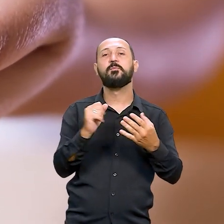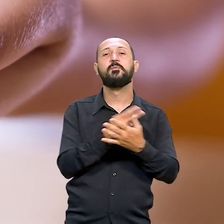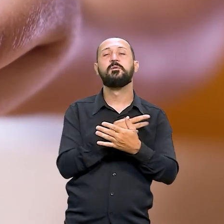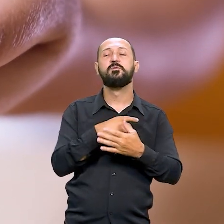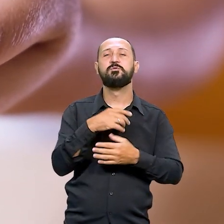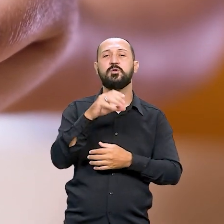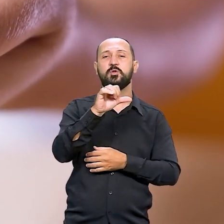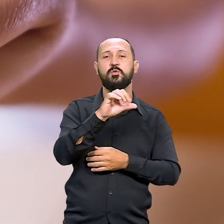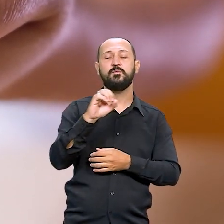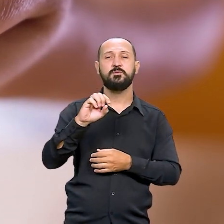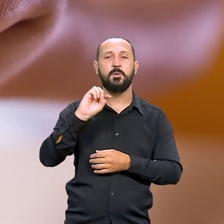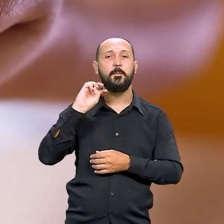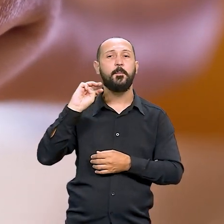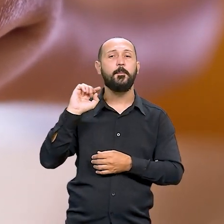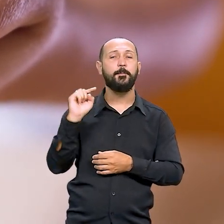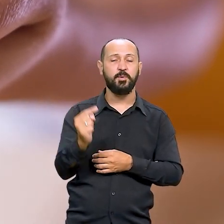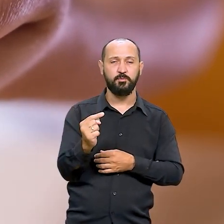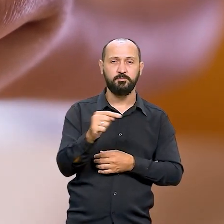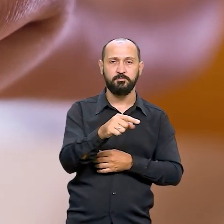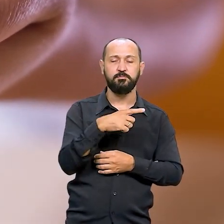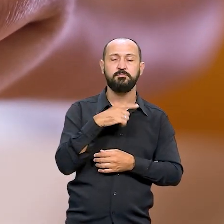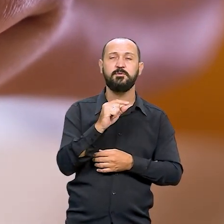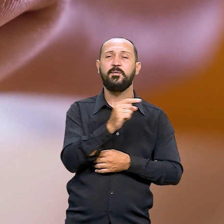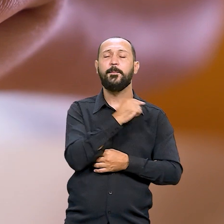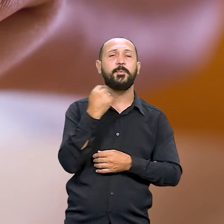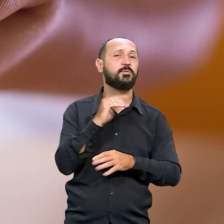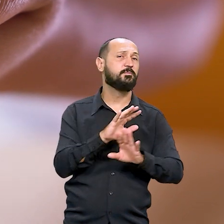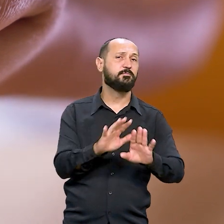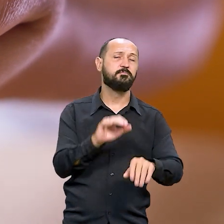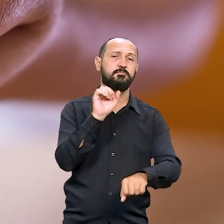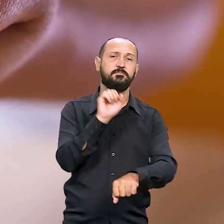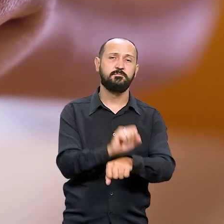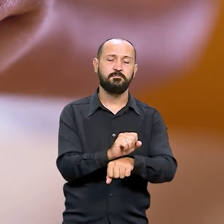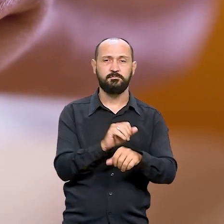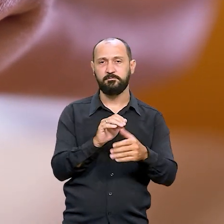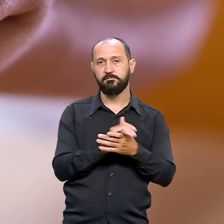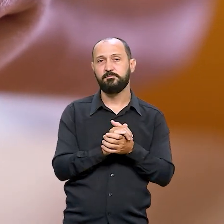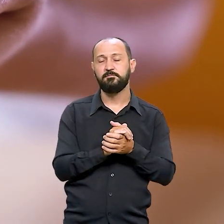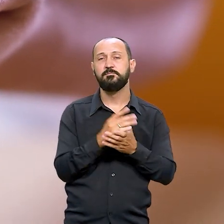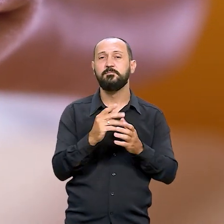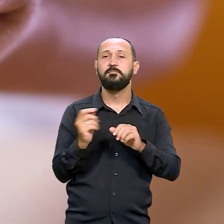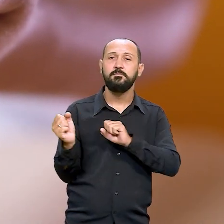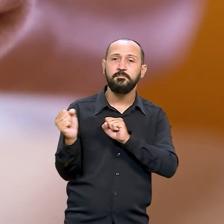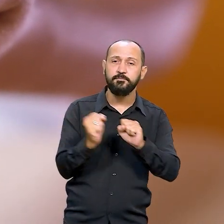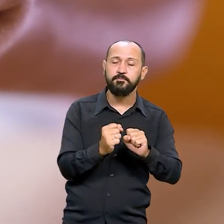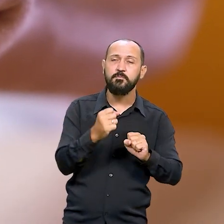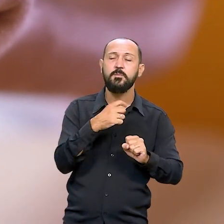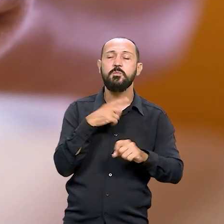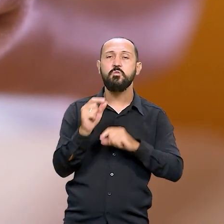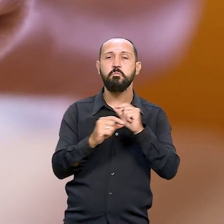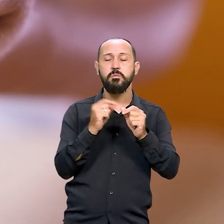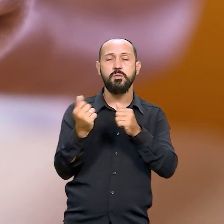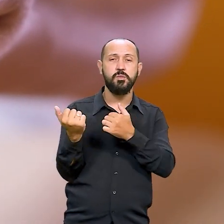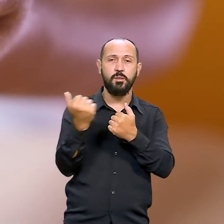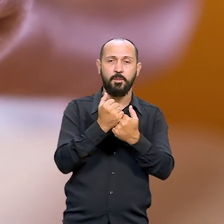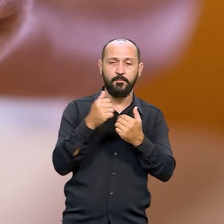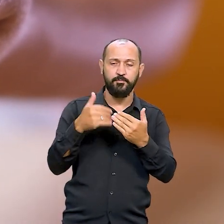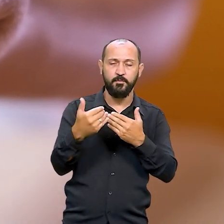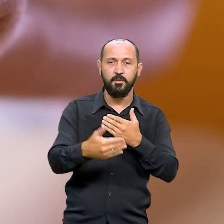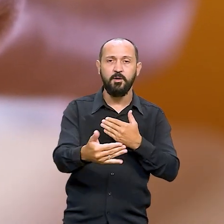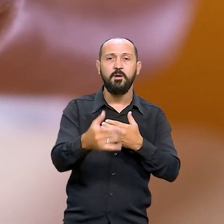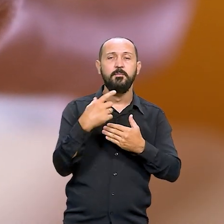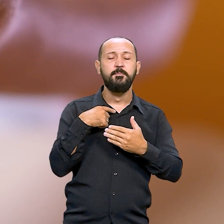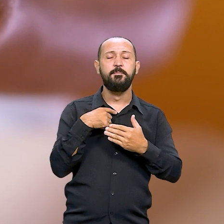é o que acontecia eu tinha 900.000 daquele meu imóvel morto entendeu E hoje agora com a possibilidade de ter eh uma